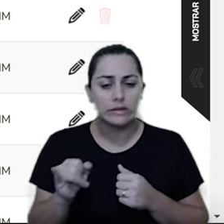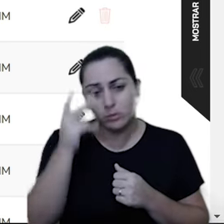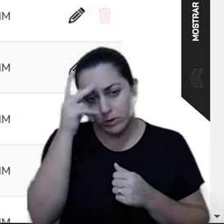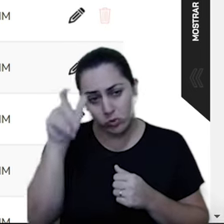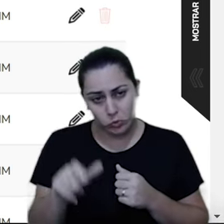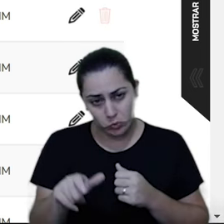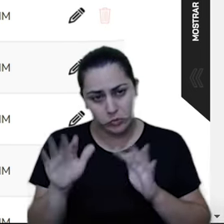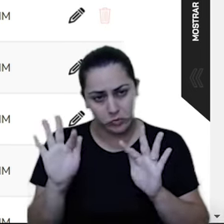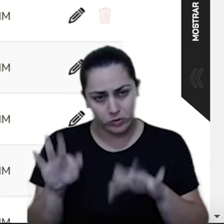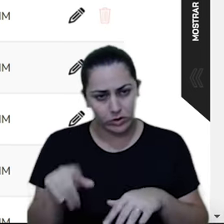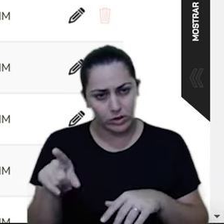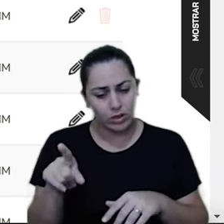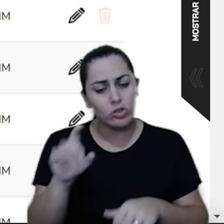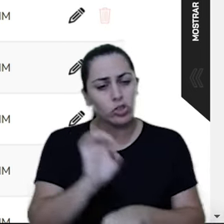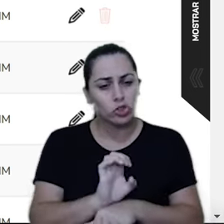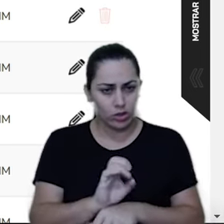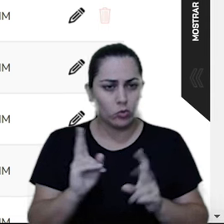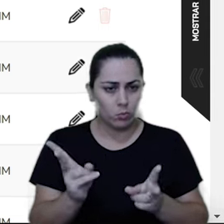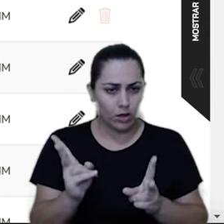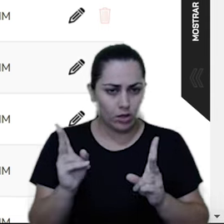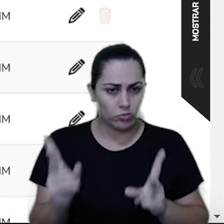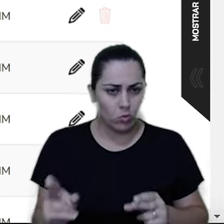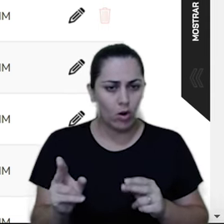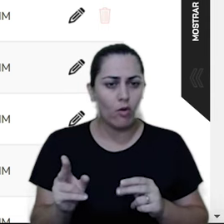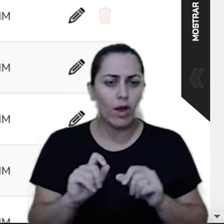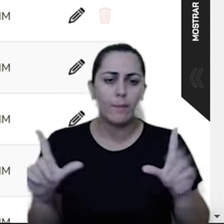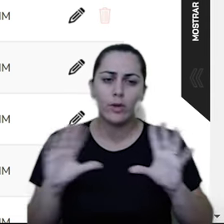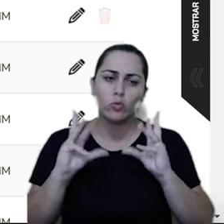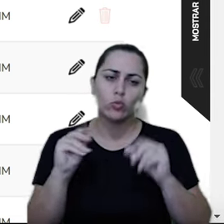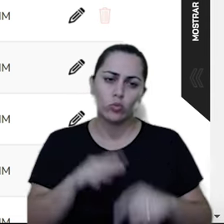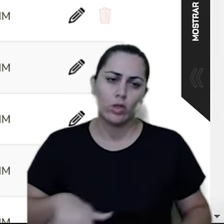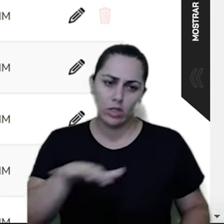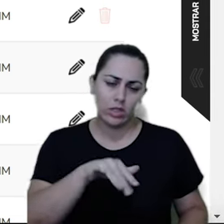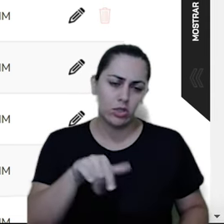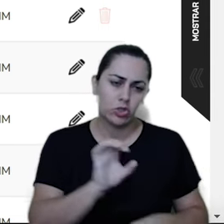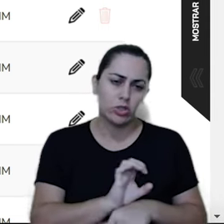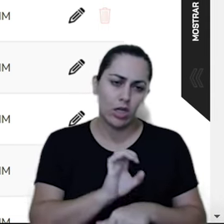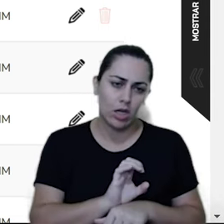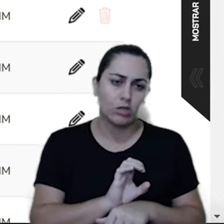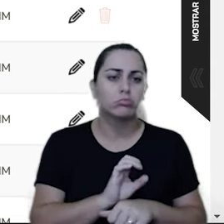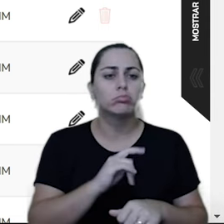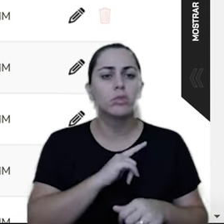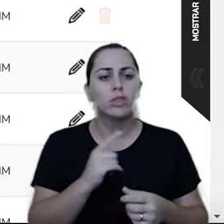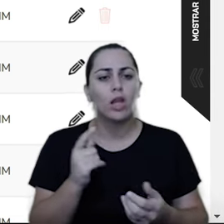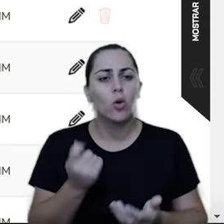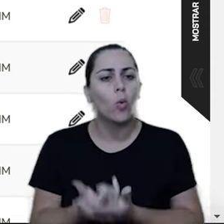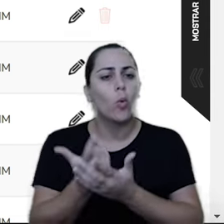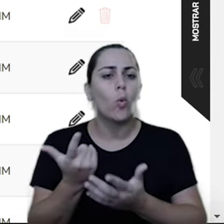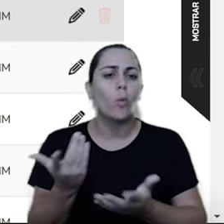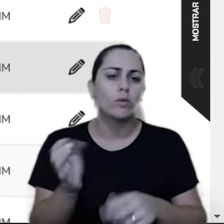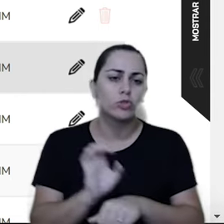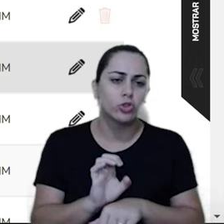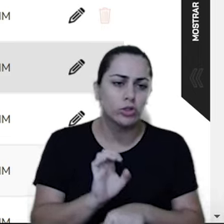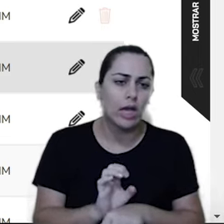destinatário for dentro do Estado o sistema vai abrir tudo para mim que for dentro do Estado ele vai abrir lá uma possibilidade de compra dentro do